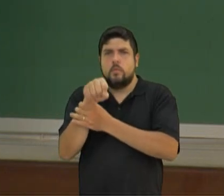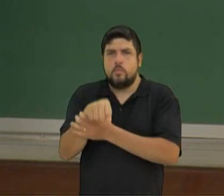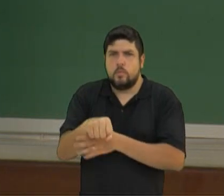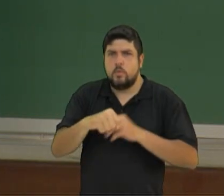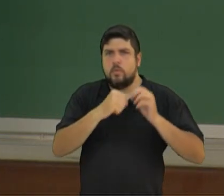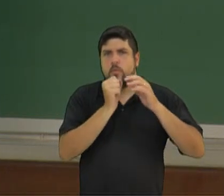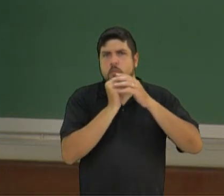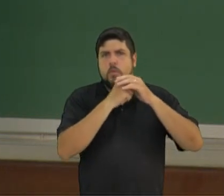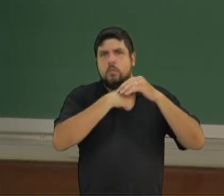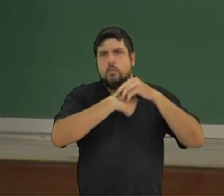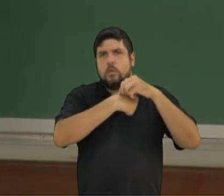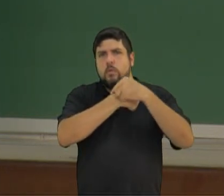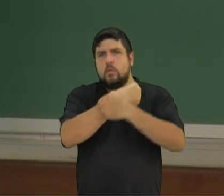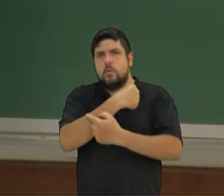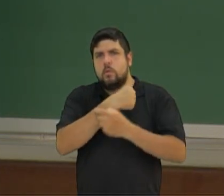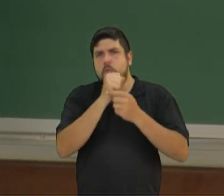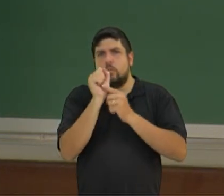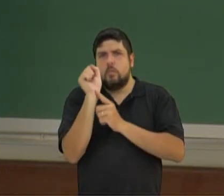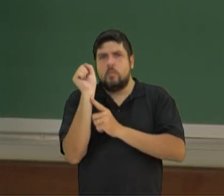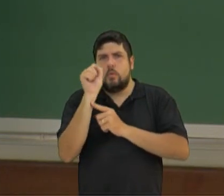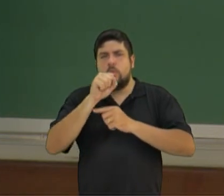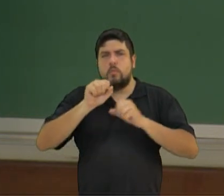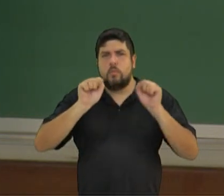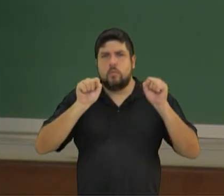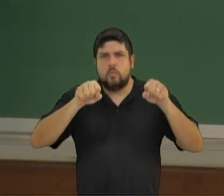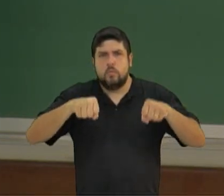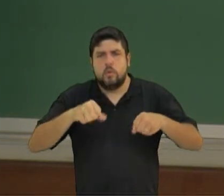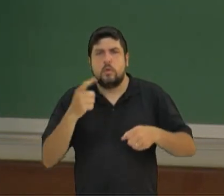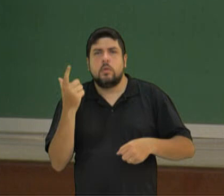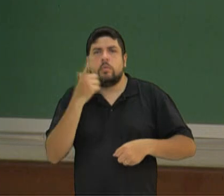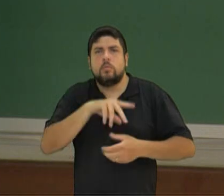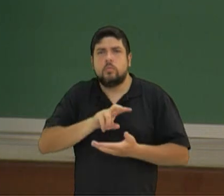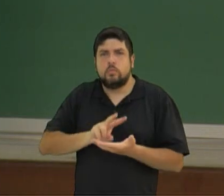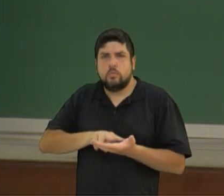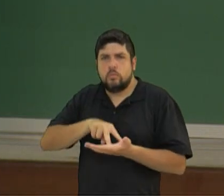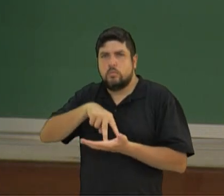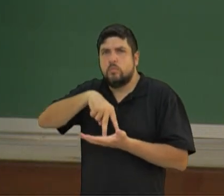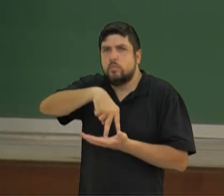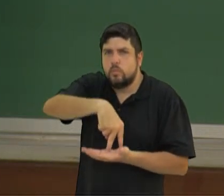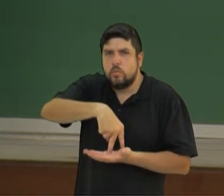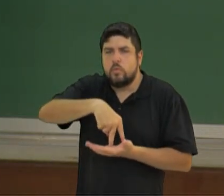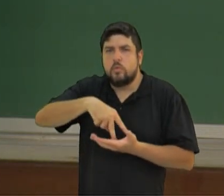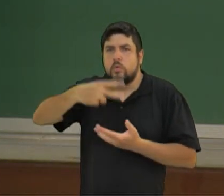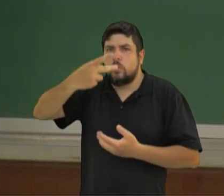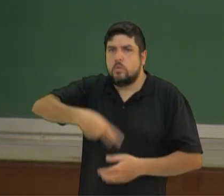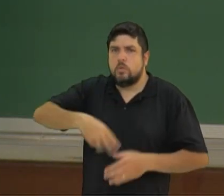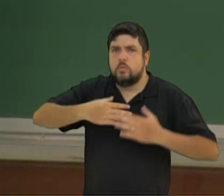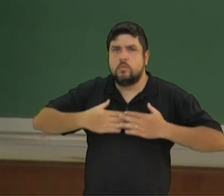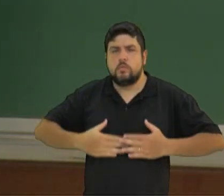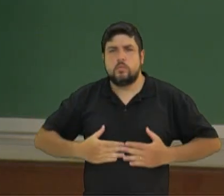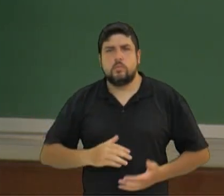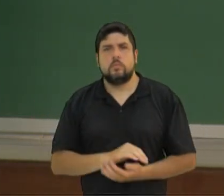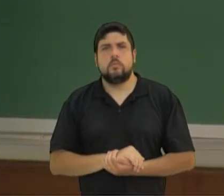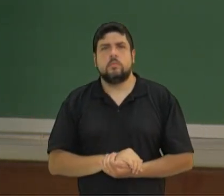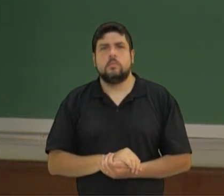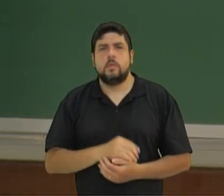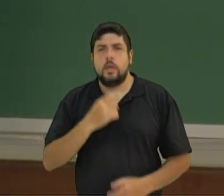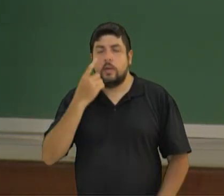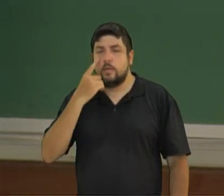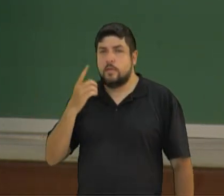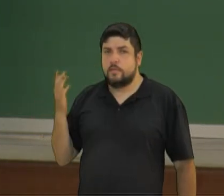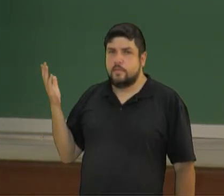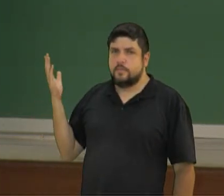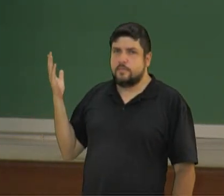músculos realizam esforços para vencer a resistência do nosso próprio corpo. Então aqui eu coloquei, né, para vocês um